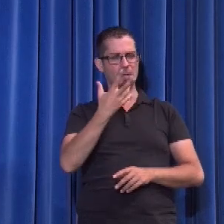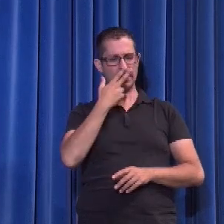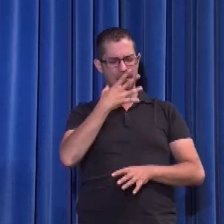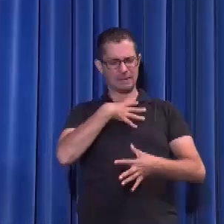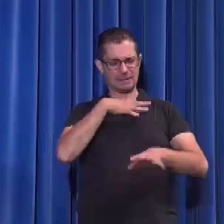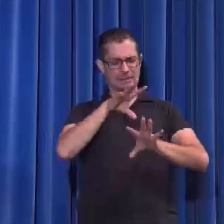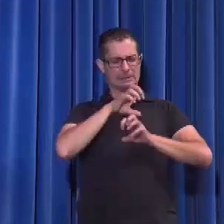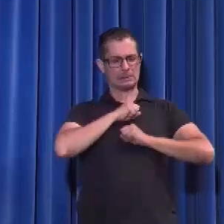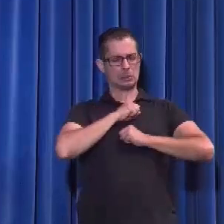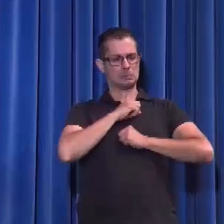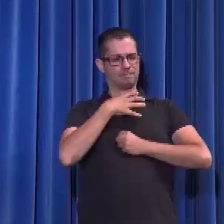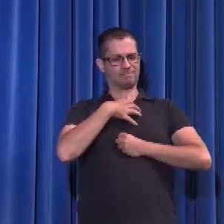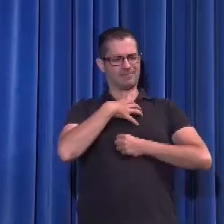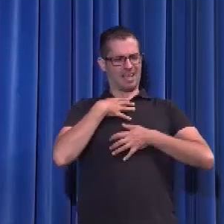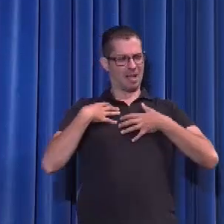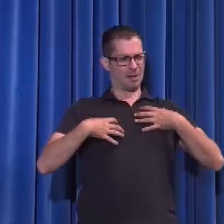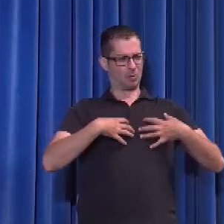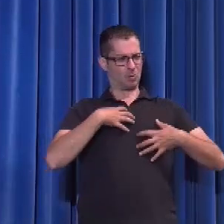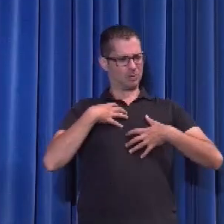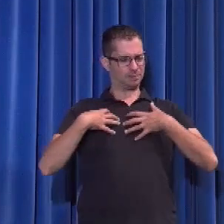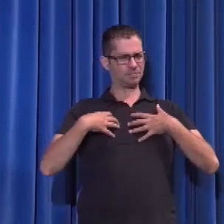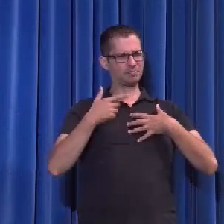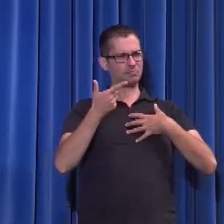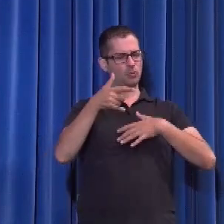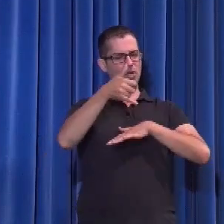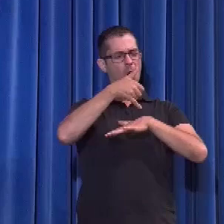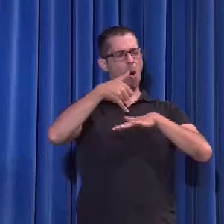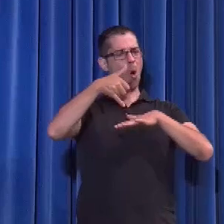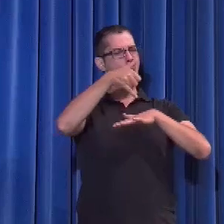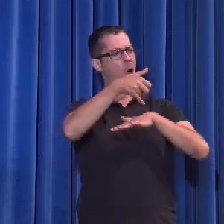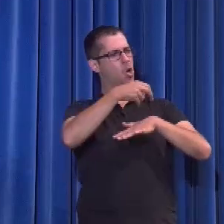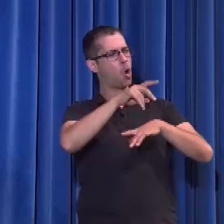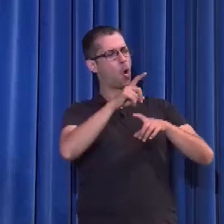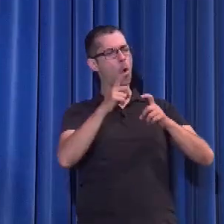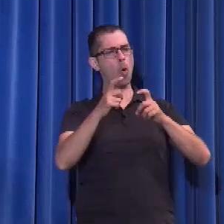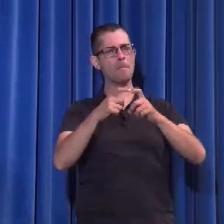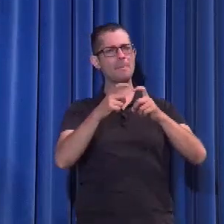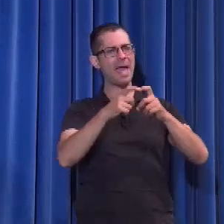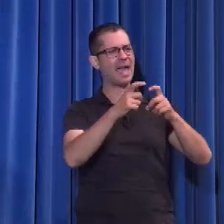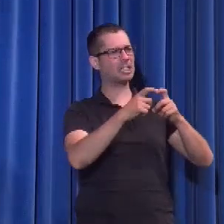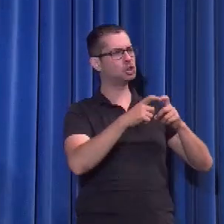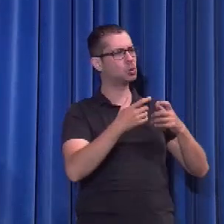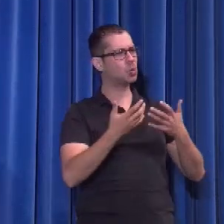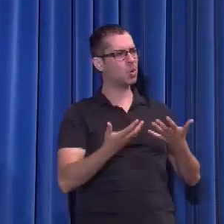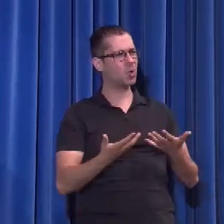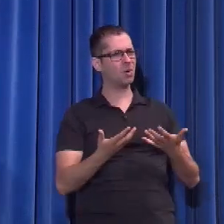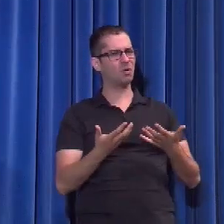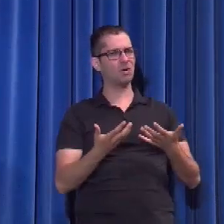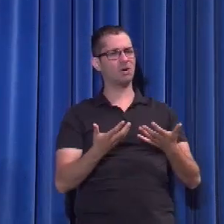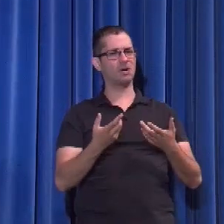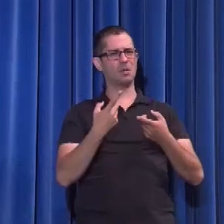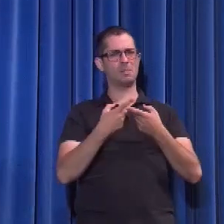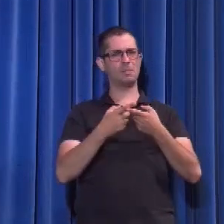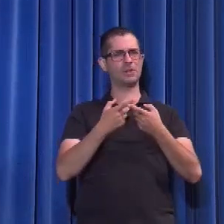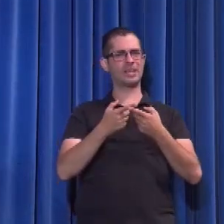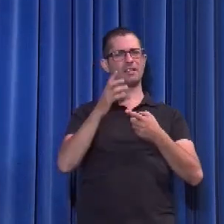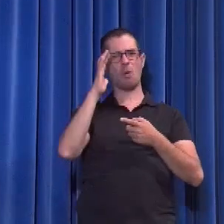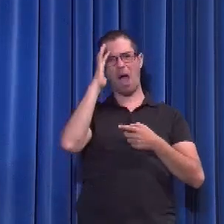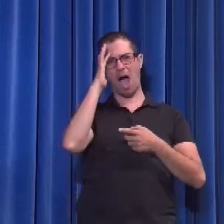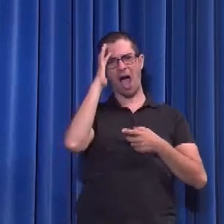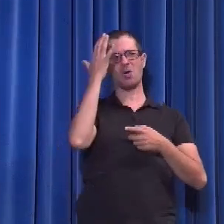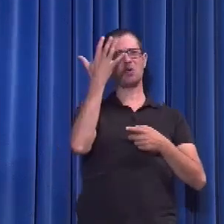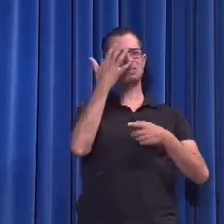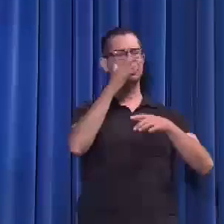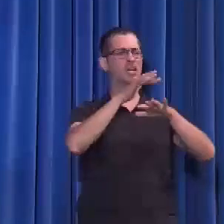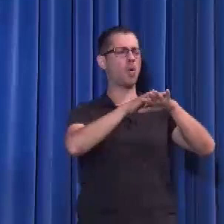Gileade? Ou não há lá médico? Por que, pois, não se realizou a cura da